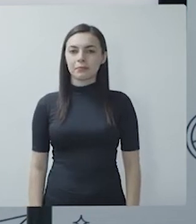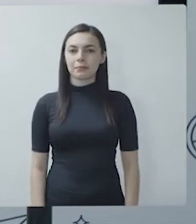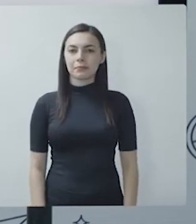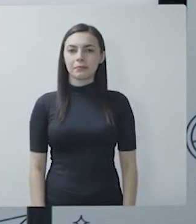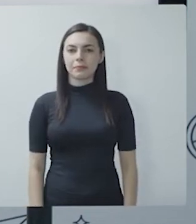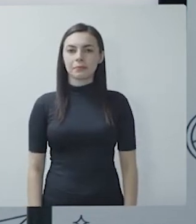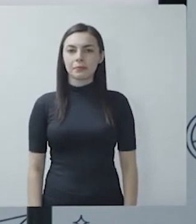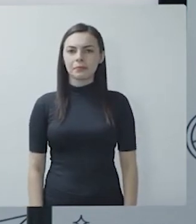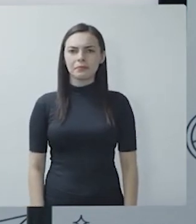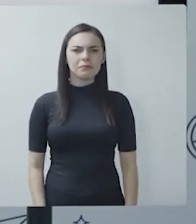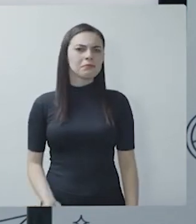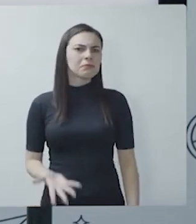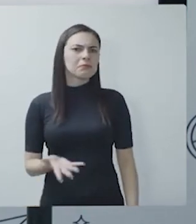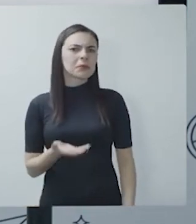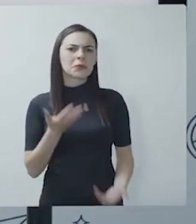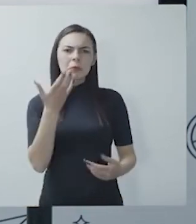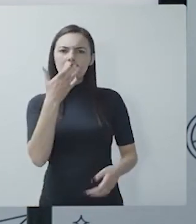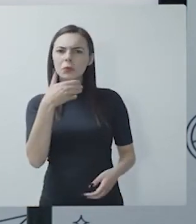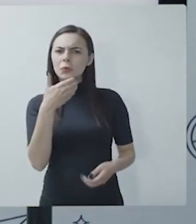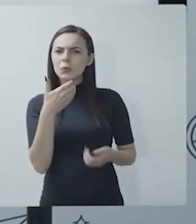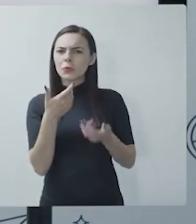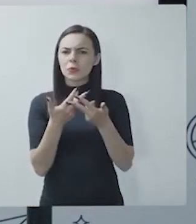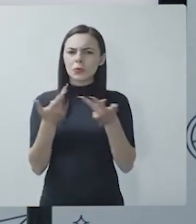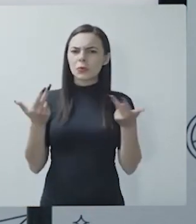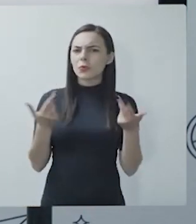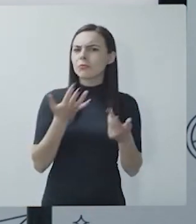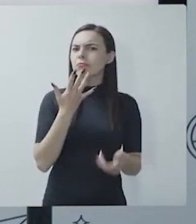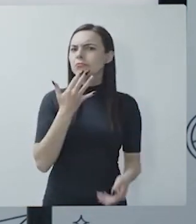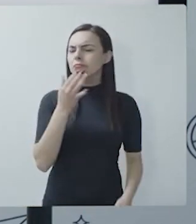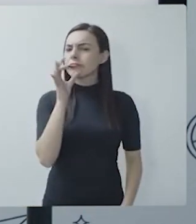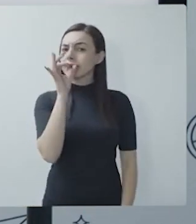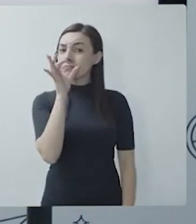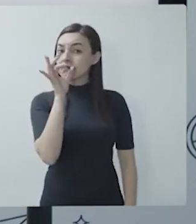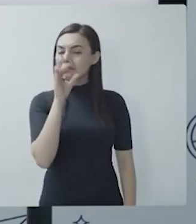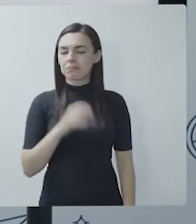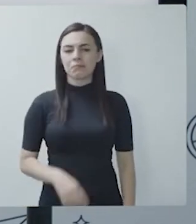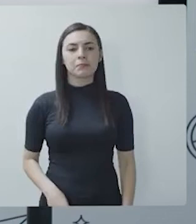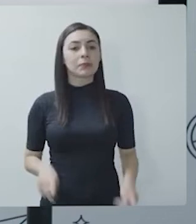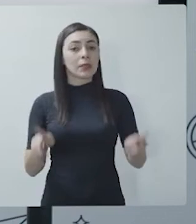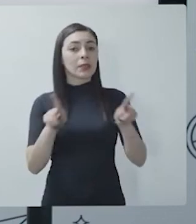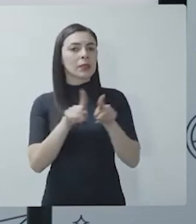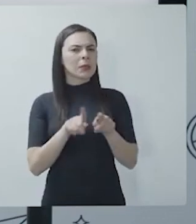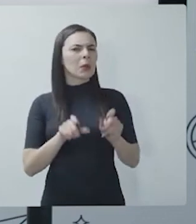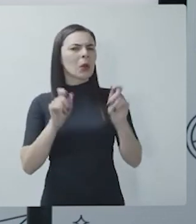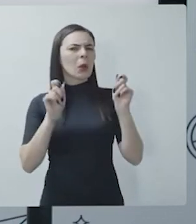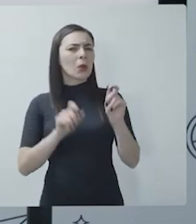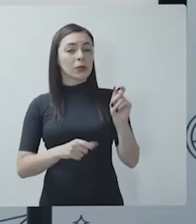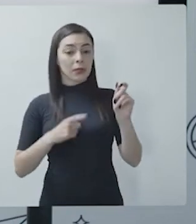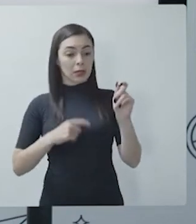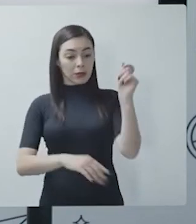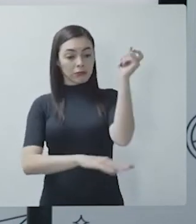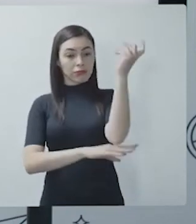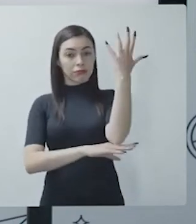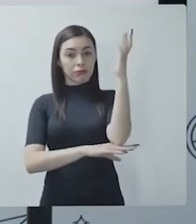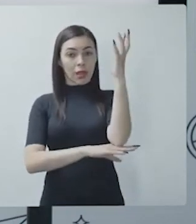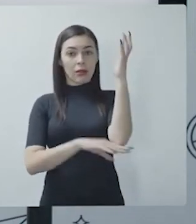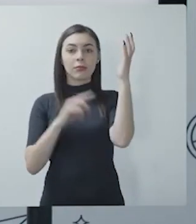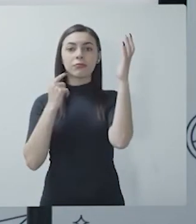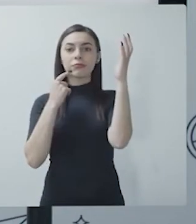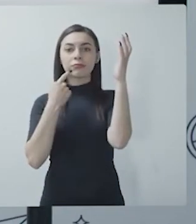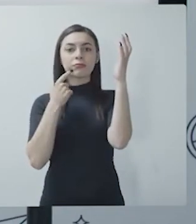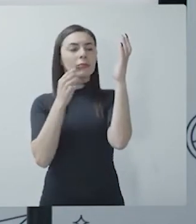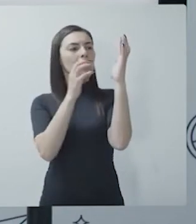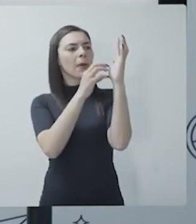Qual que é o fruto que é verde? Pensa lá, todos os frutos que são verdes. E dá no pé de